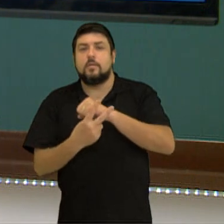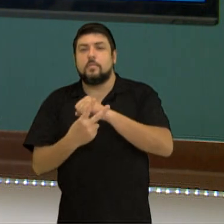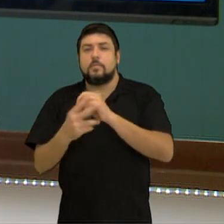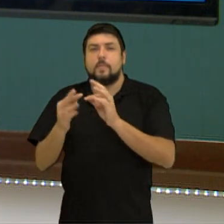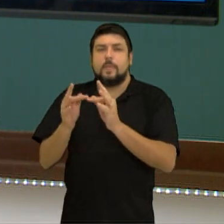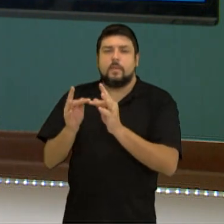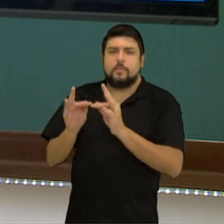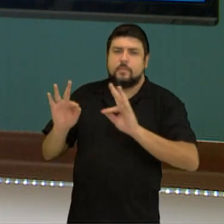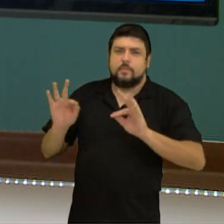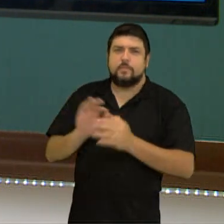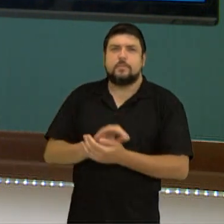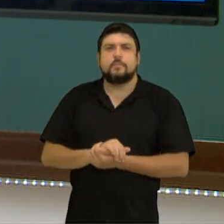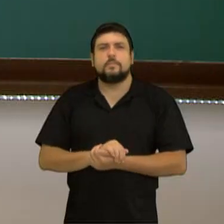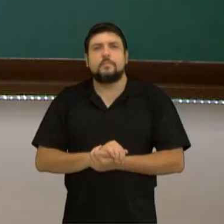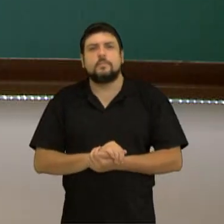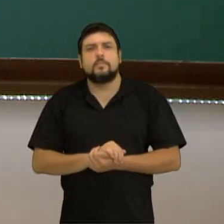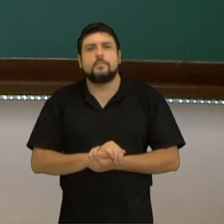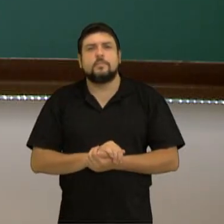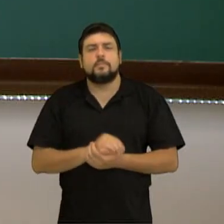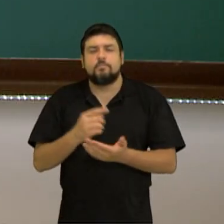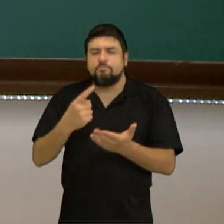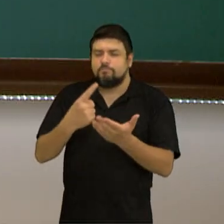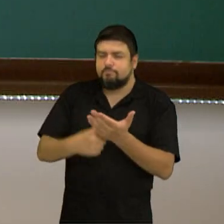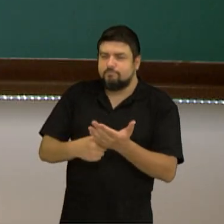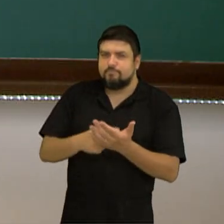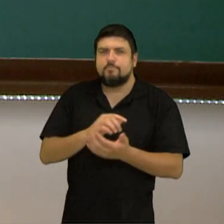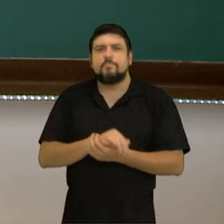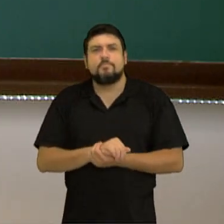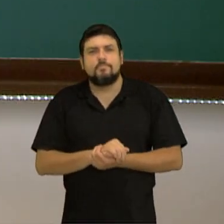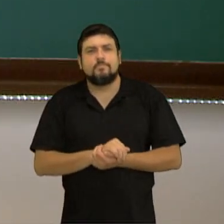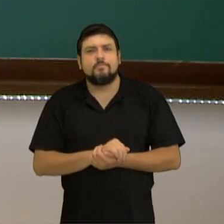famosos phrasal verbs. Combinado, pessoal?